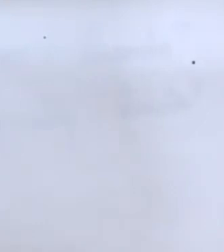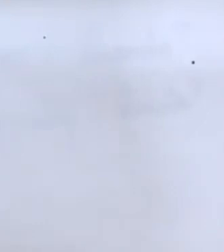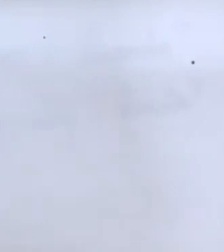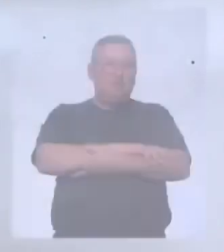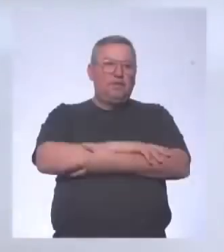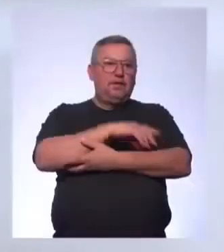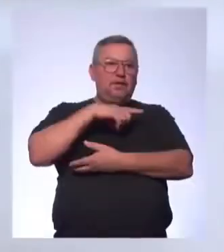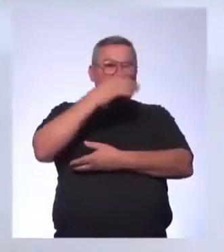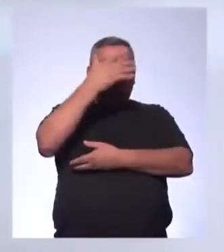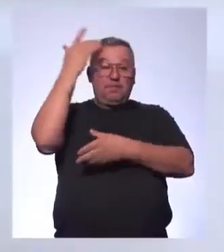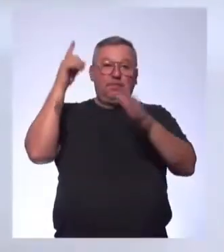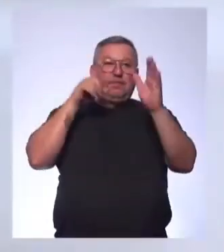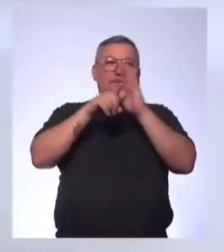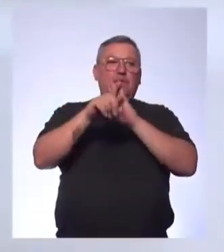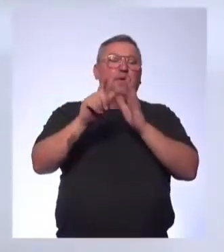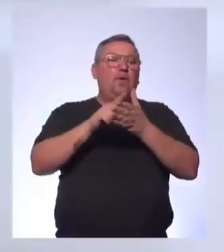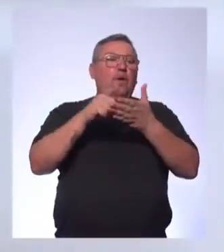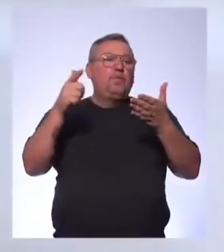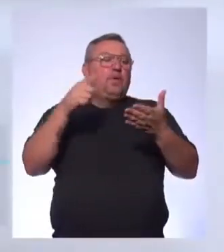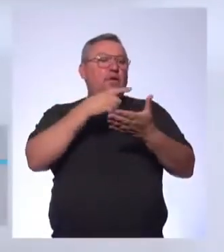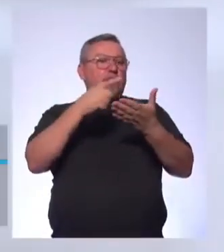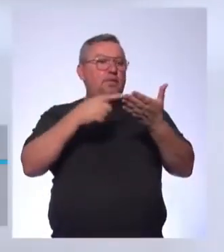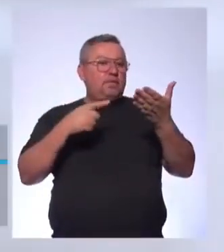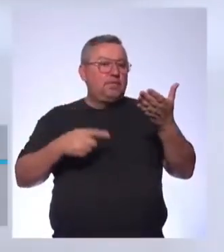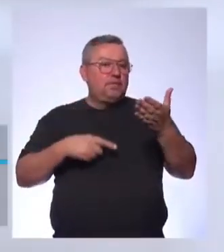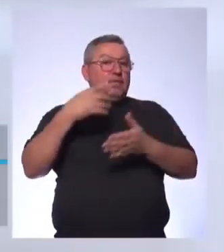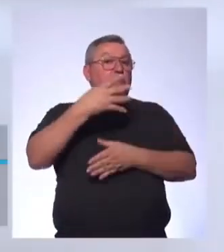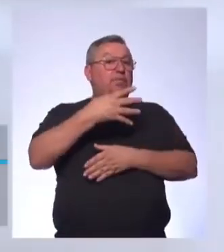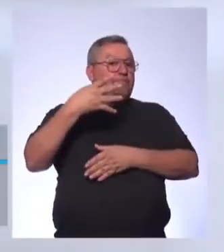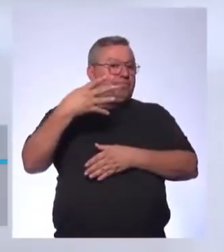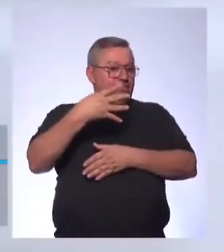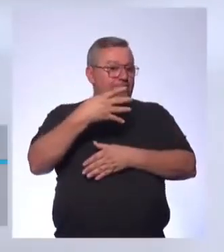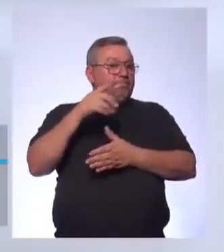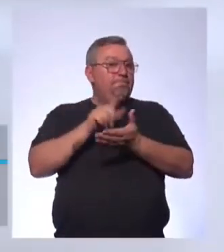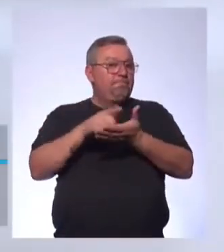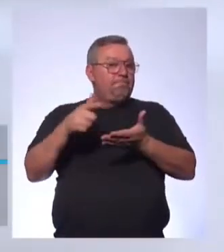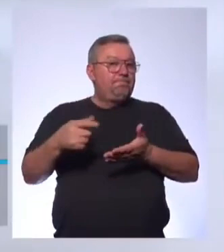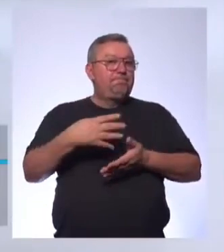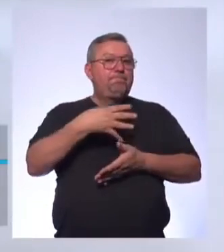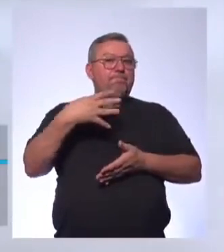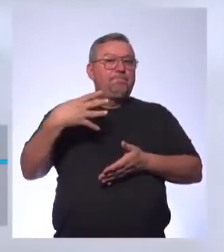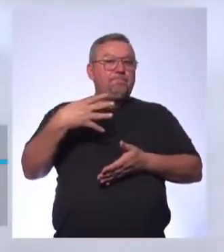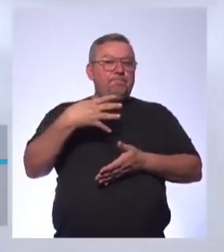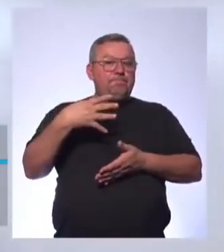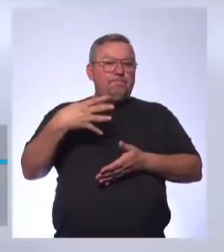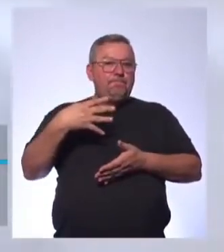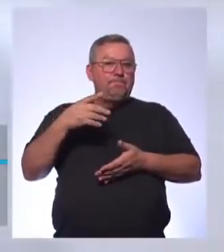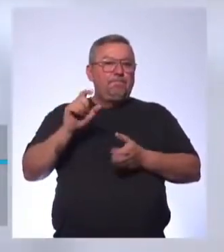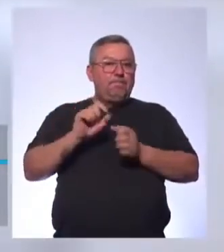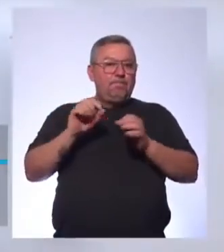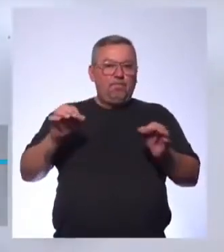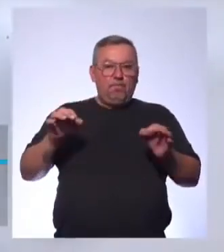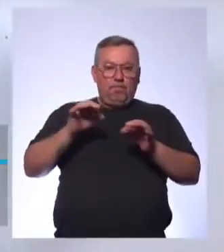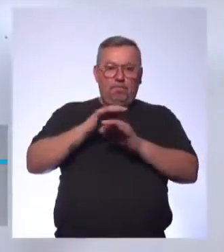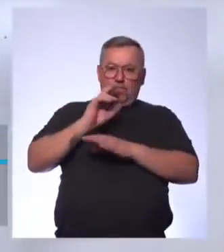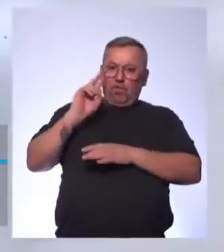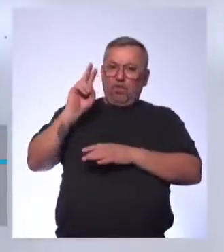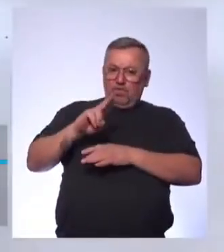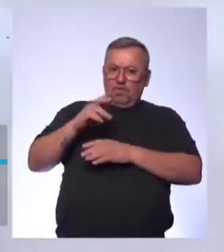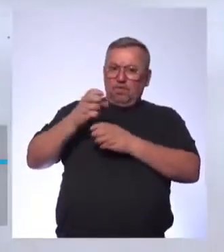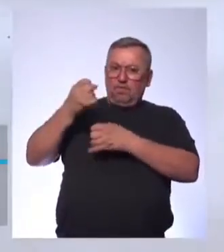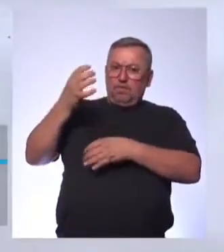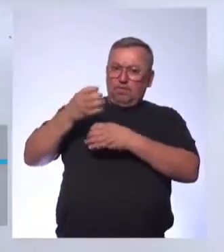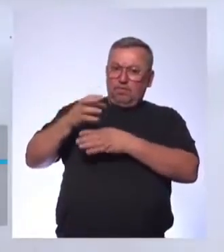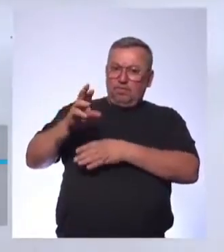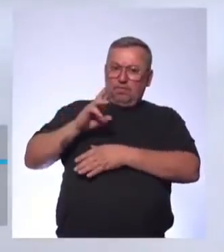Tem gente perguntando qual é a página na apostila. Page 44, página 44. Eles já terminaram? Eu estou olhando aqui, hein? Estou vendo